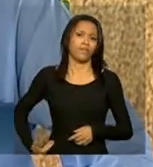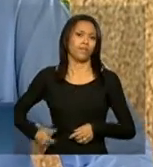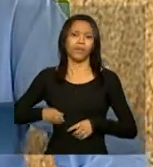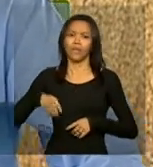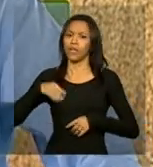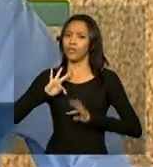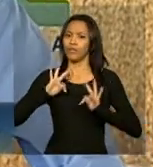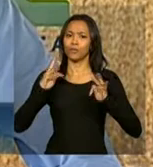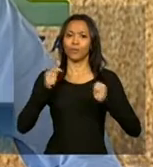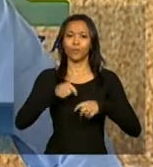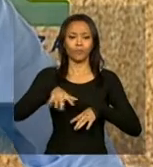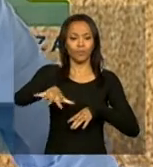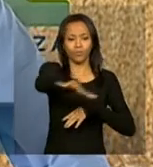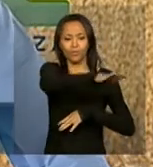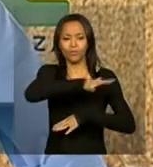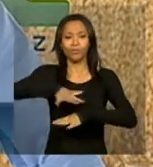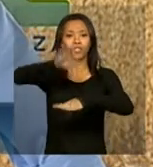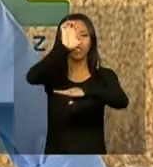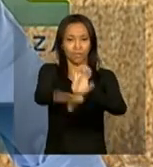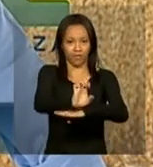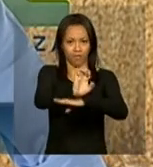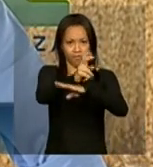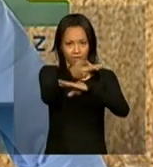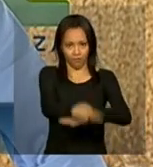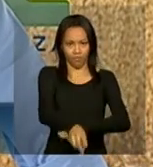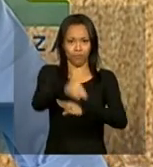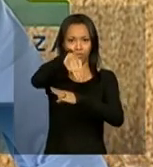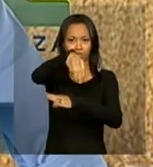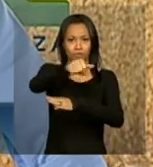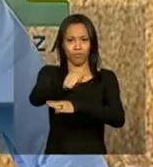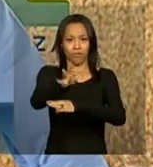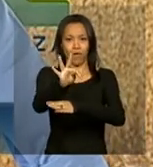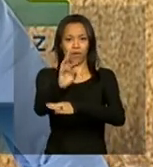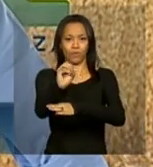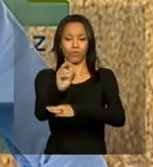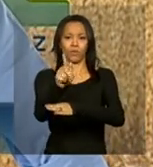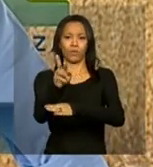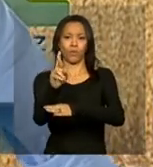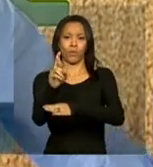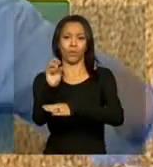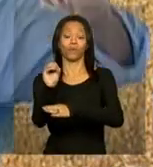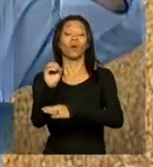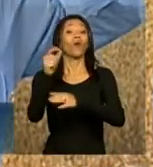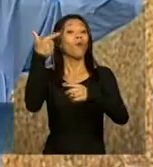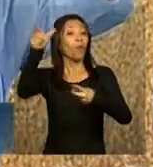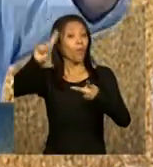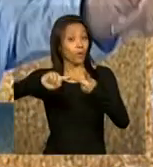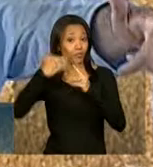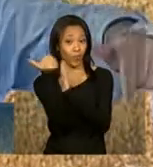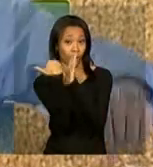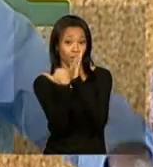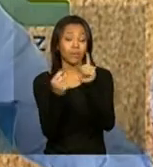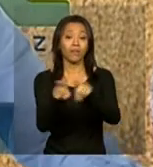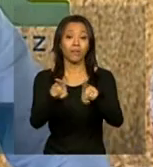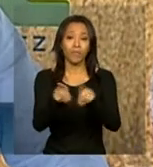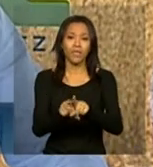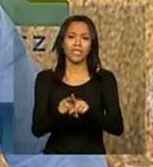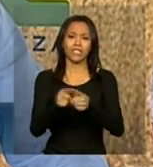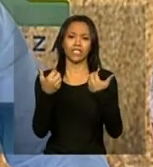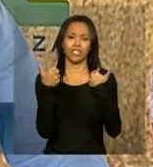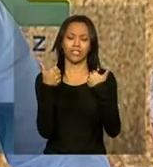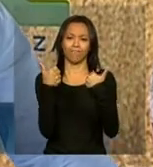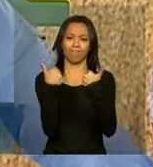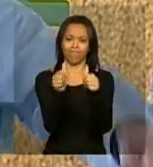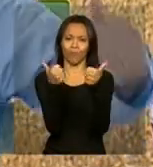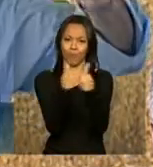o território mato-grossense. Um programa de transporte escolar. Nós falamos em fortalecimento da